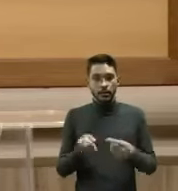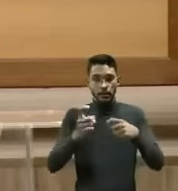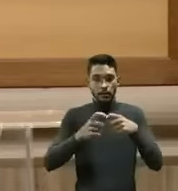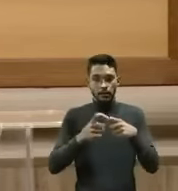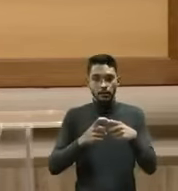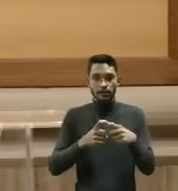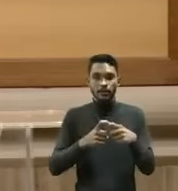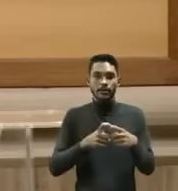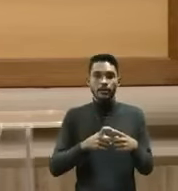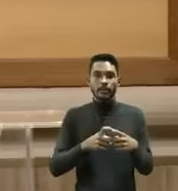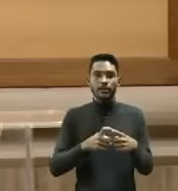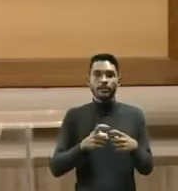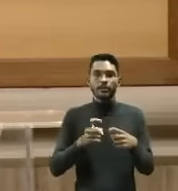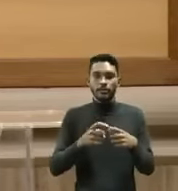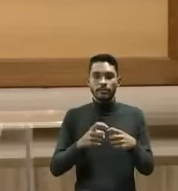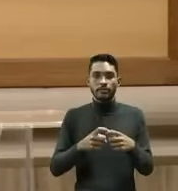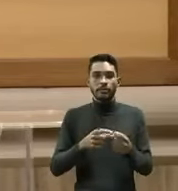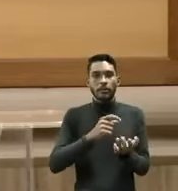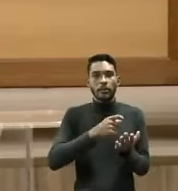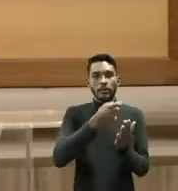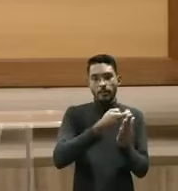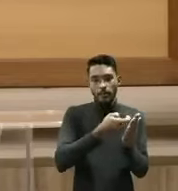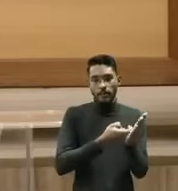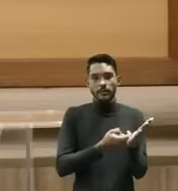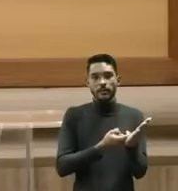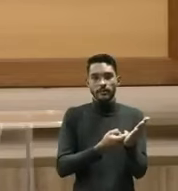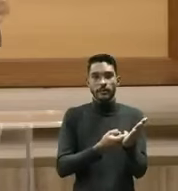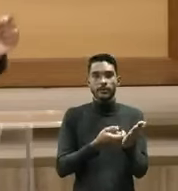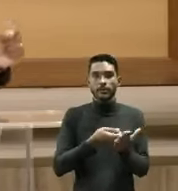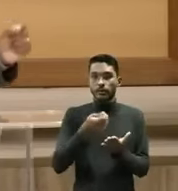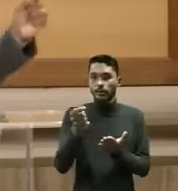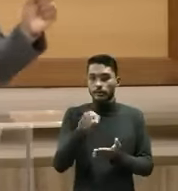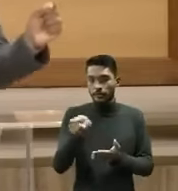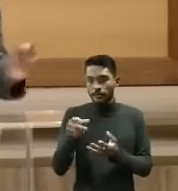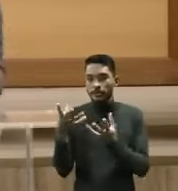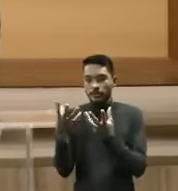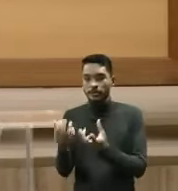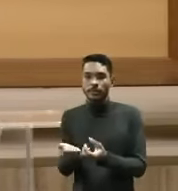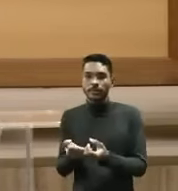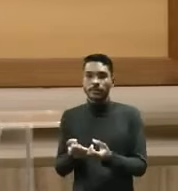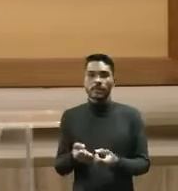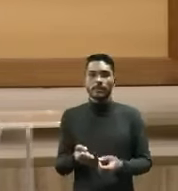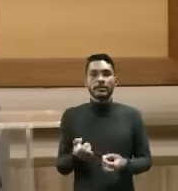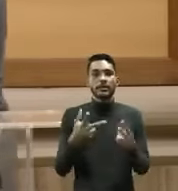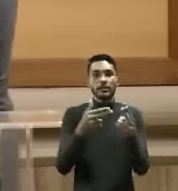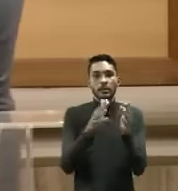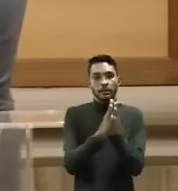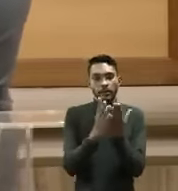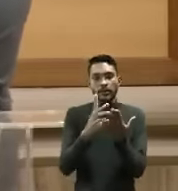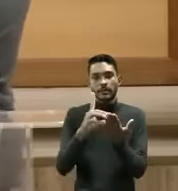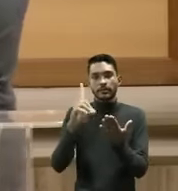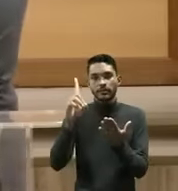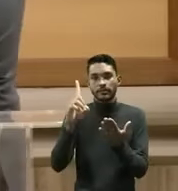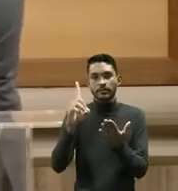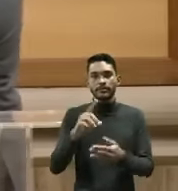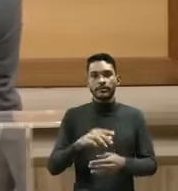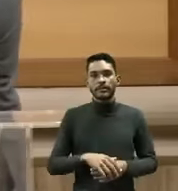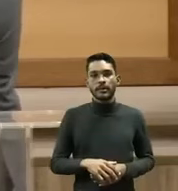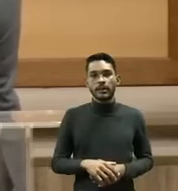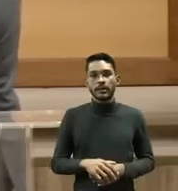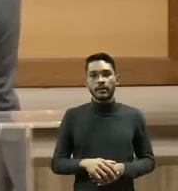com a Bíblia você seria abençoado mas o grande problema é que a Às vezes acontece o que estava